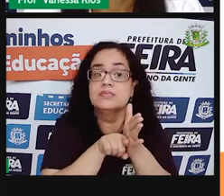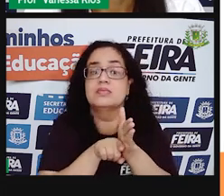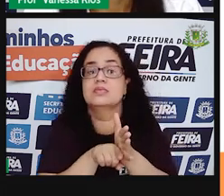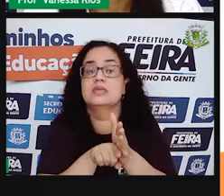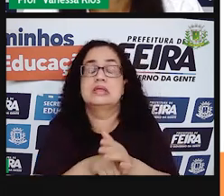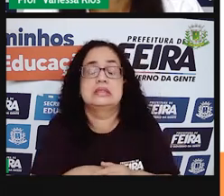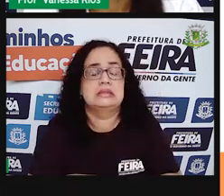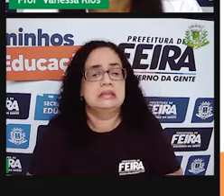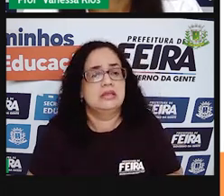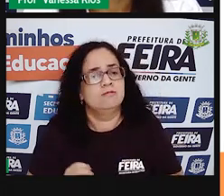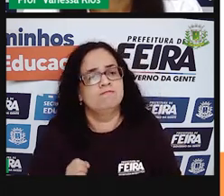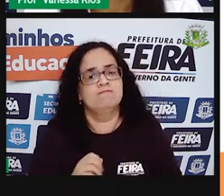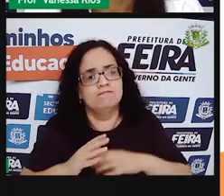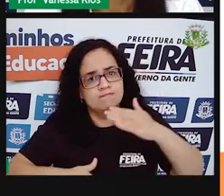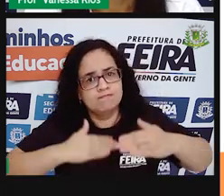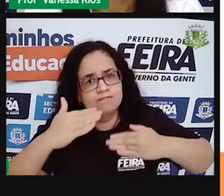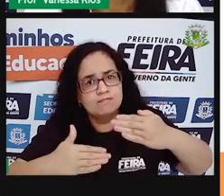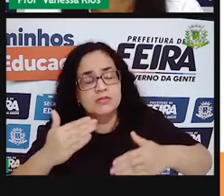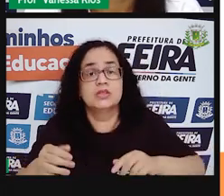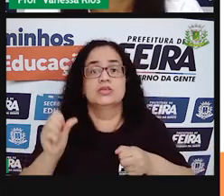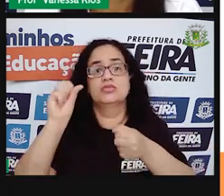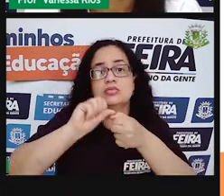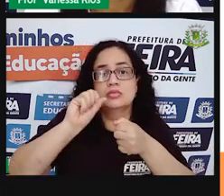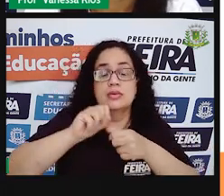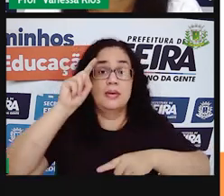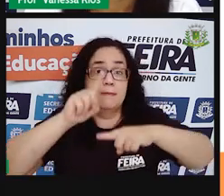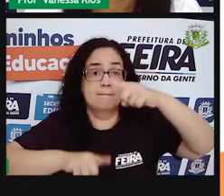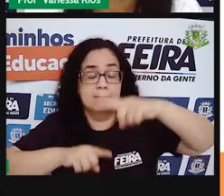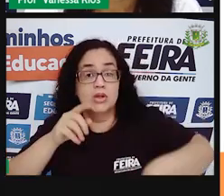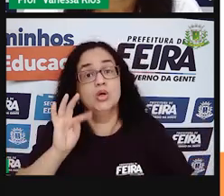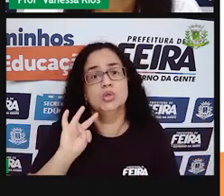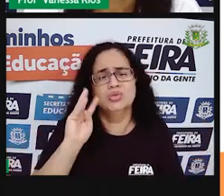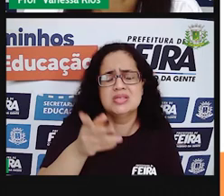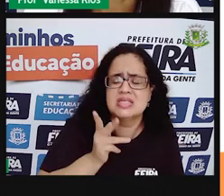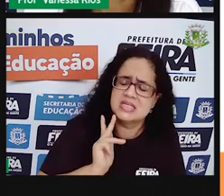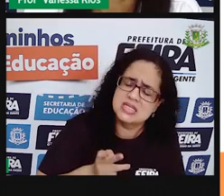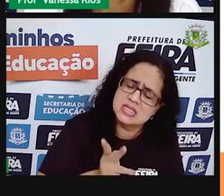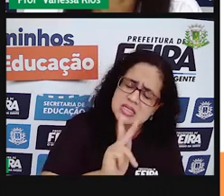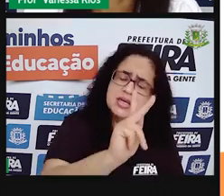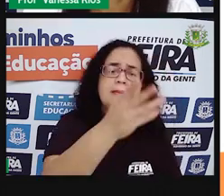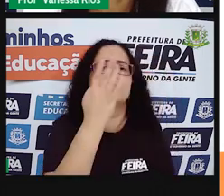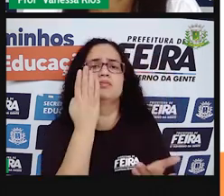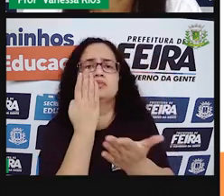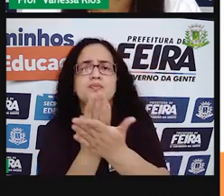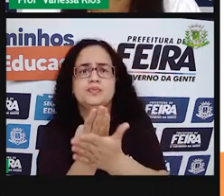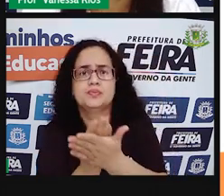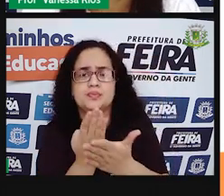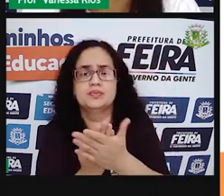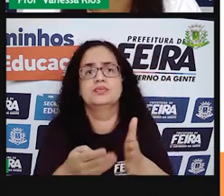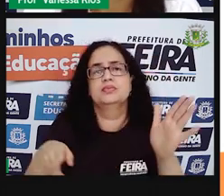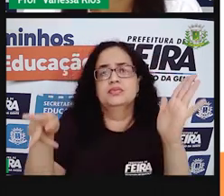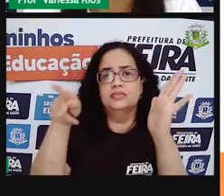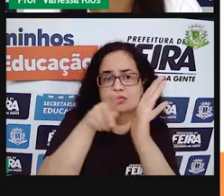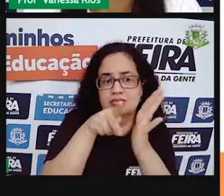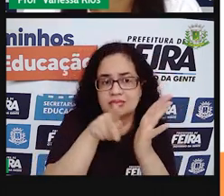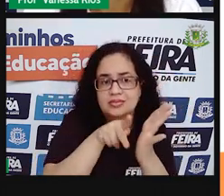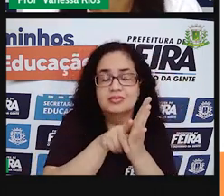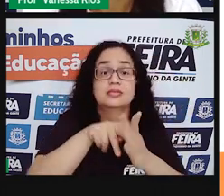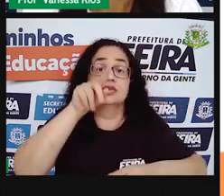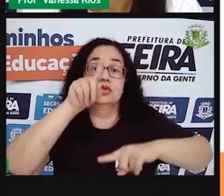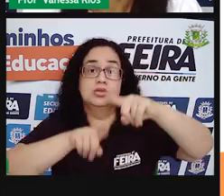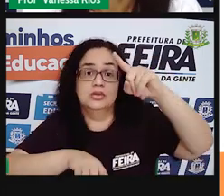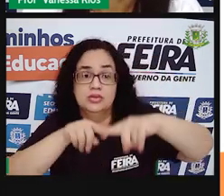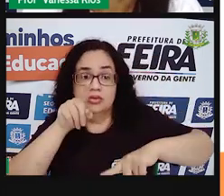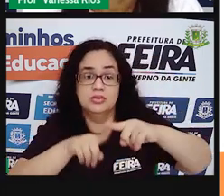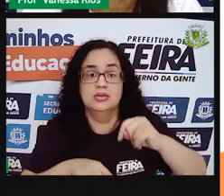dedica à produção e fabricação dos materiais a todo o tempo está estudando sobre as propriedades da matéria